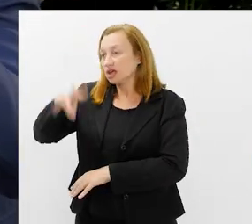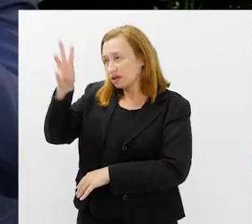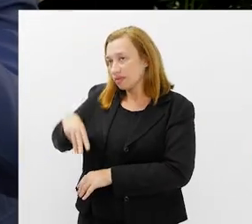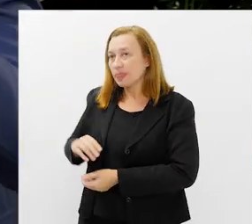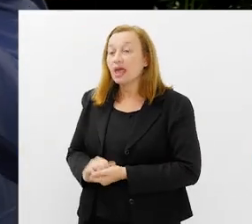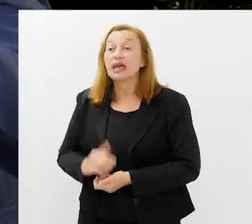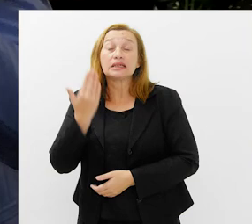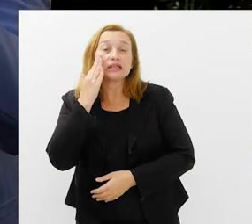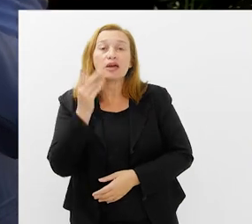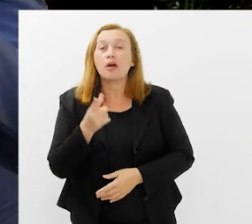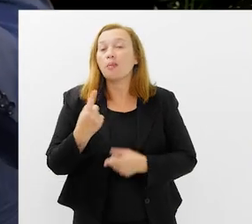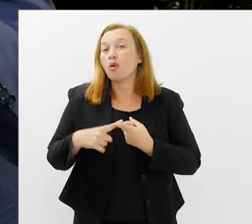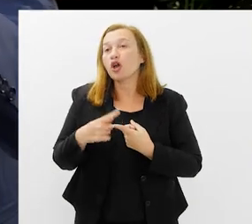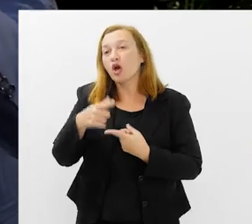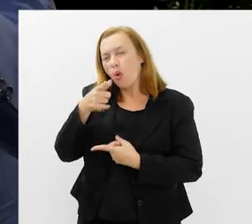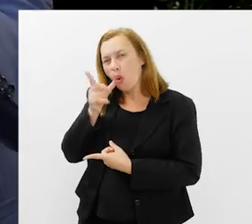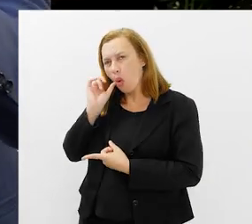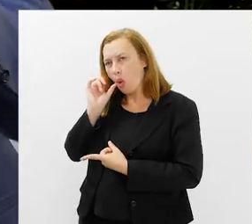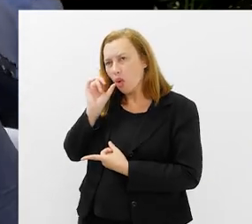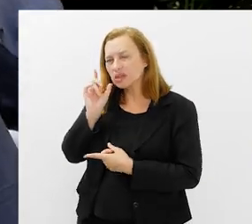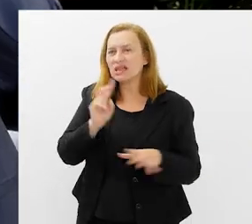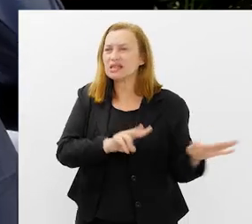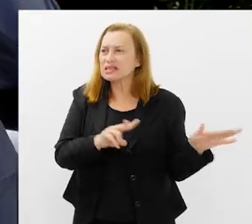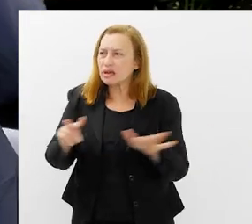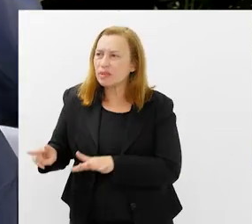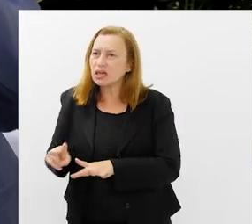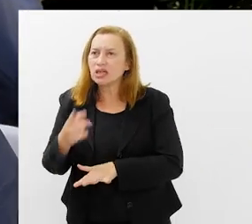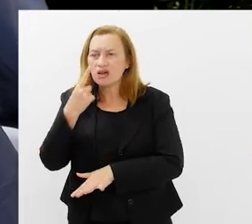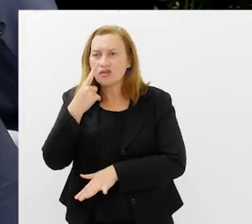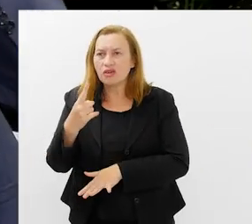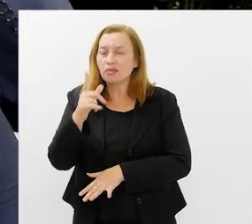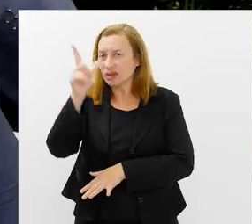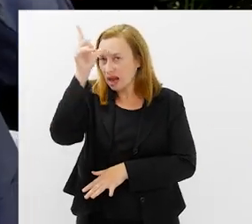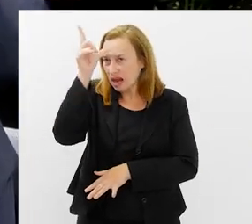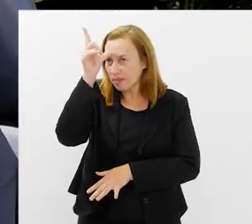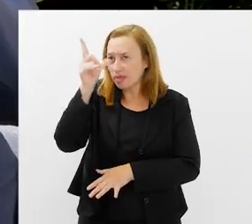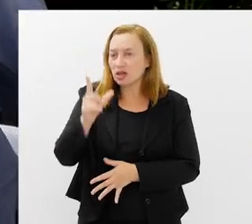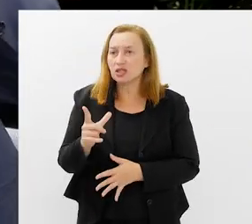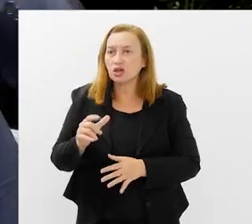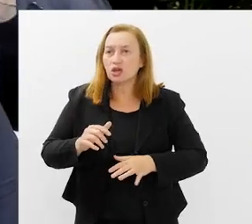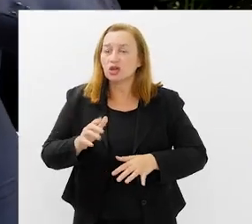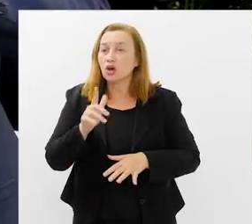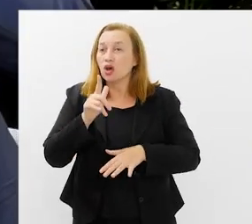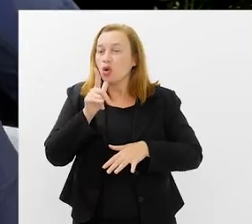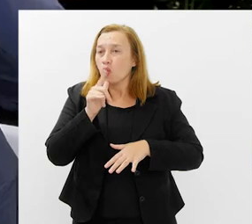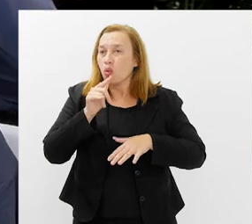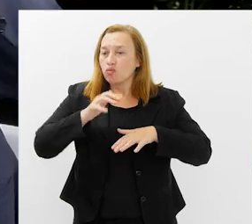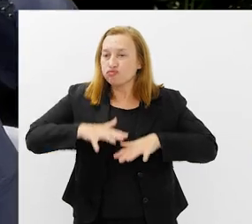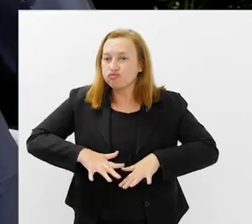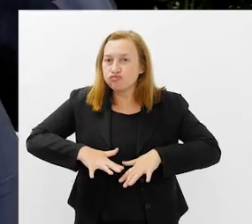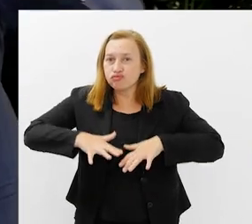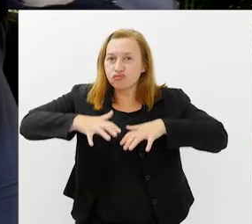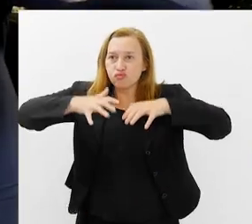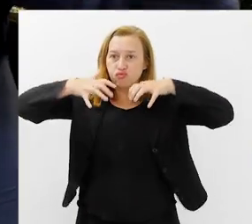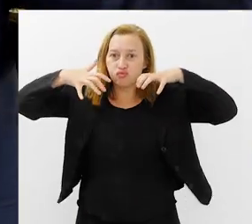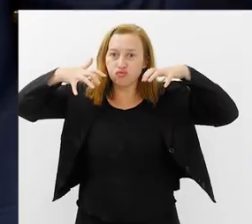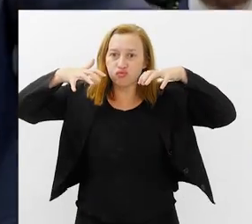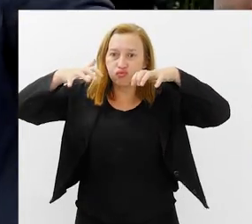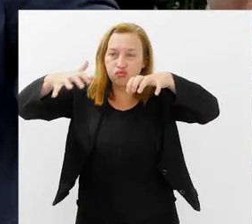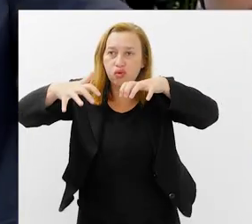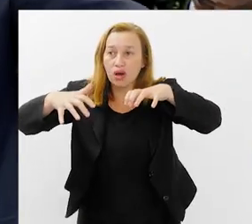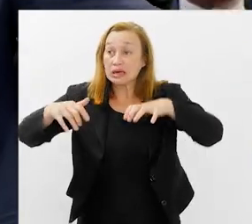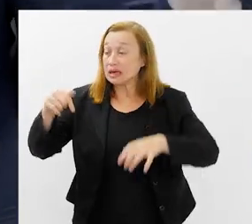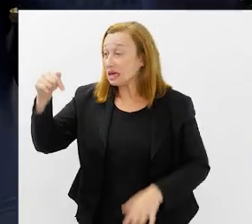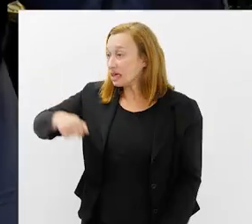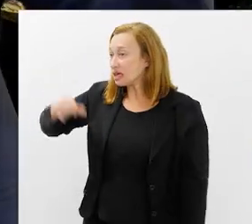para entender por que que ontem, ou seja, essa semana assistimos na Alemanha uma enchente enorme e o Brasil